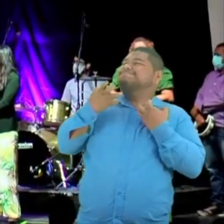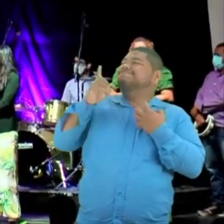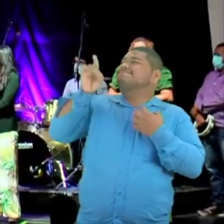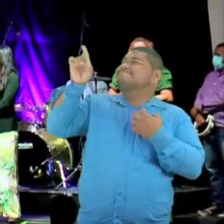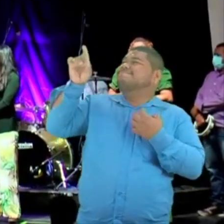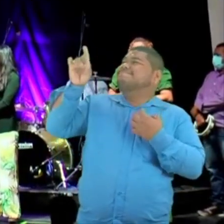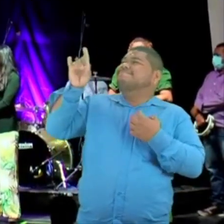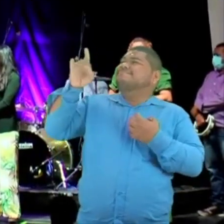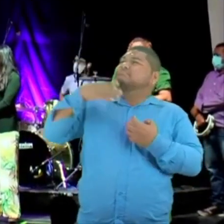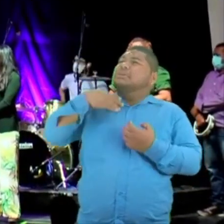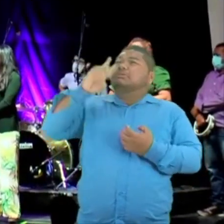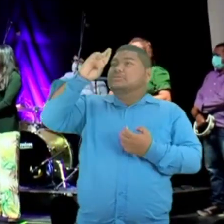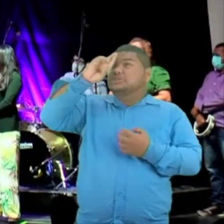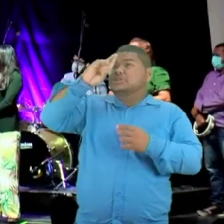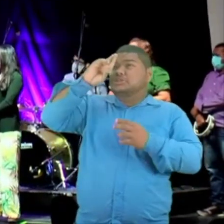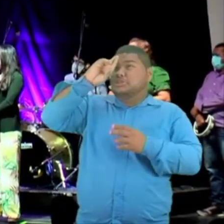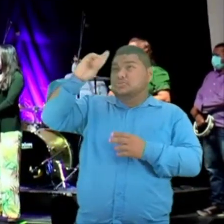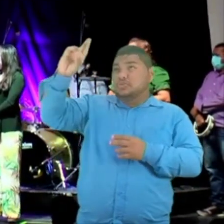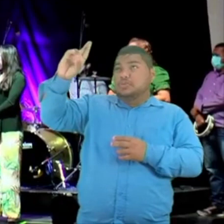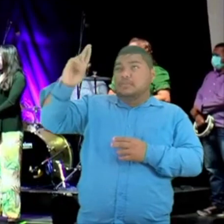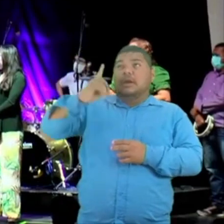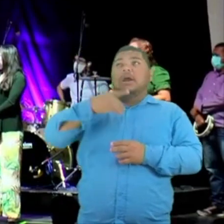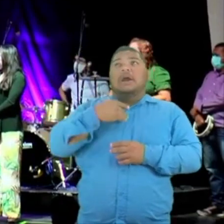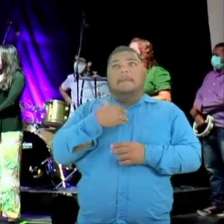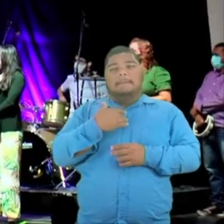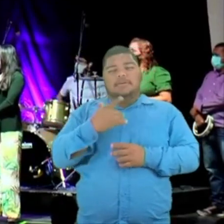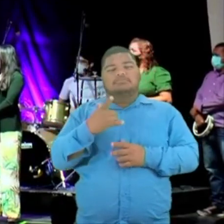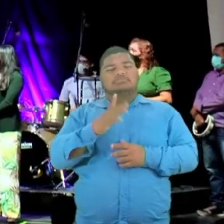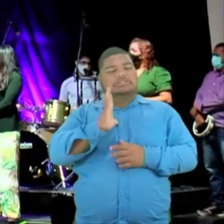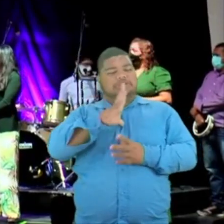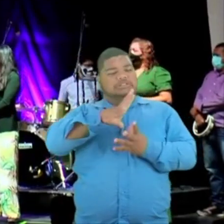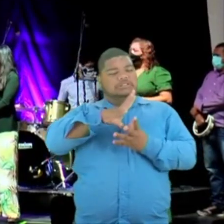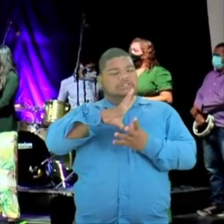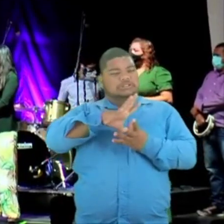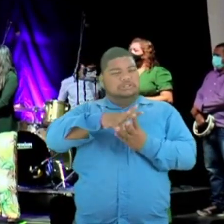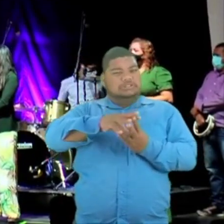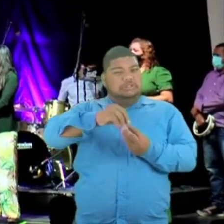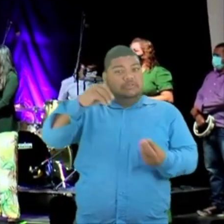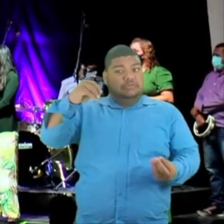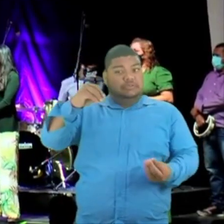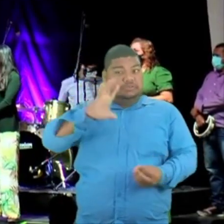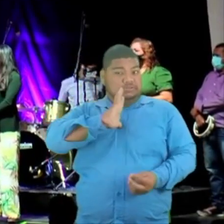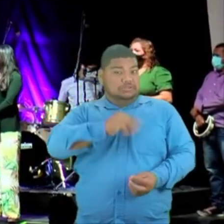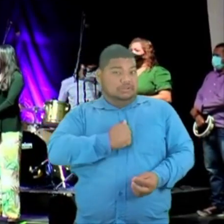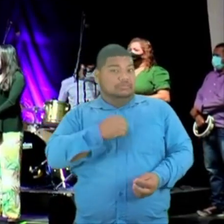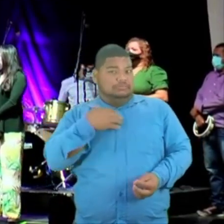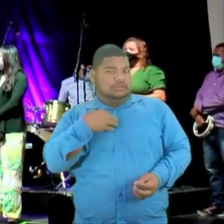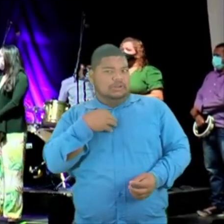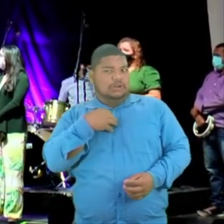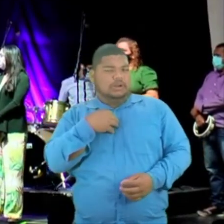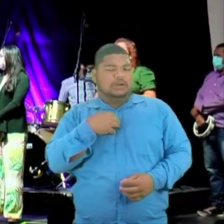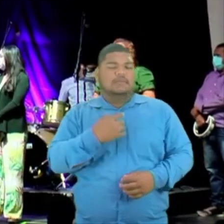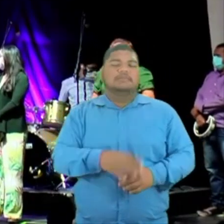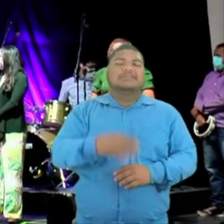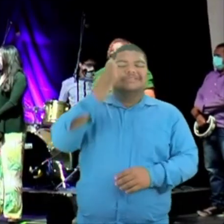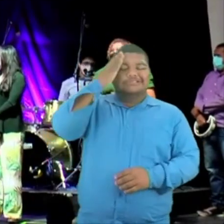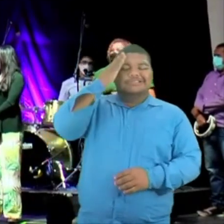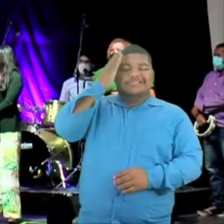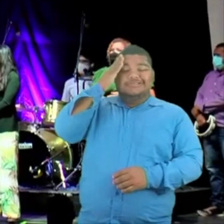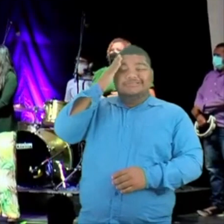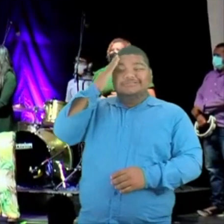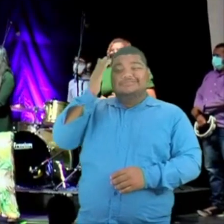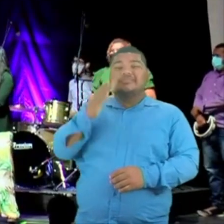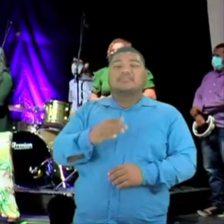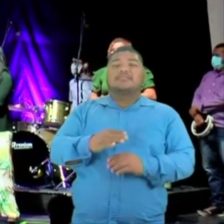o meu Senhor, mas também eu quero que Tu sejas o Salvador da minha alma, porque eu sei que o Senhor morreu na